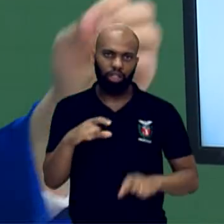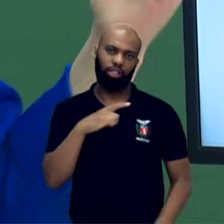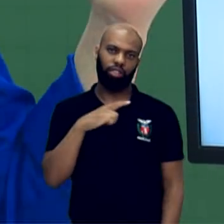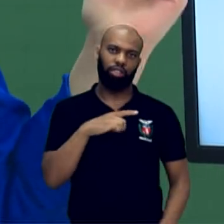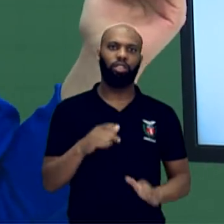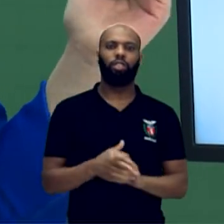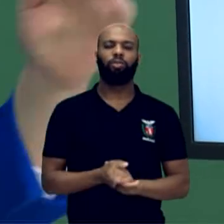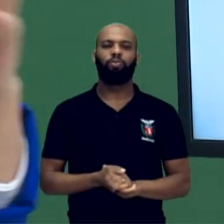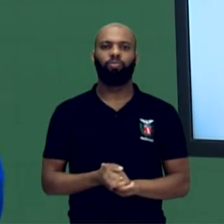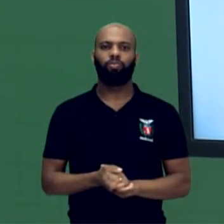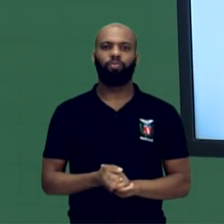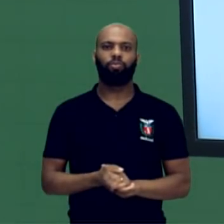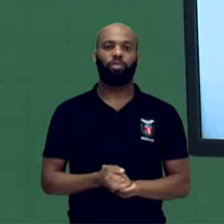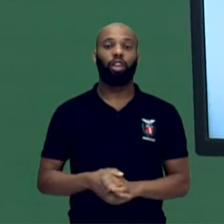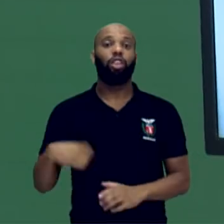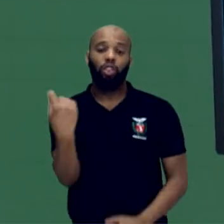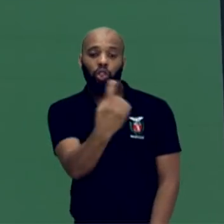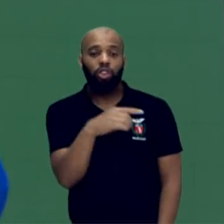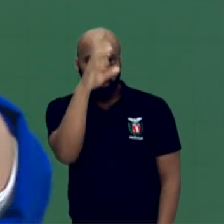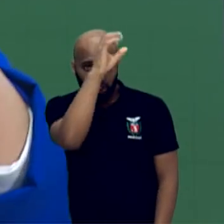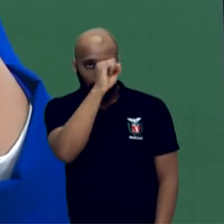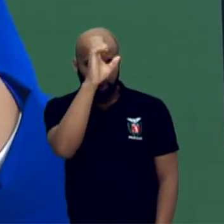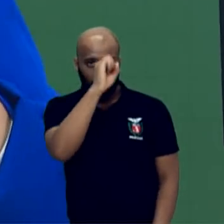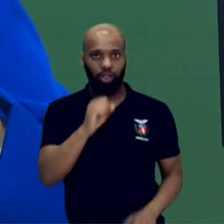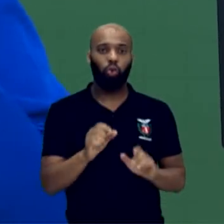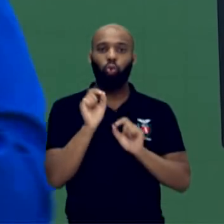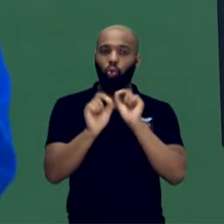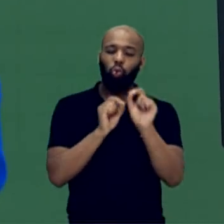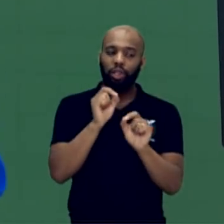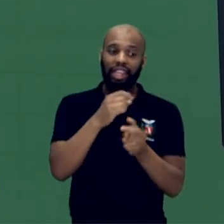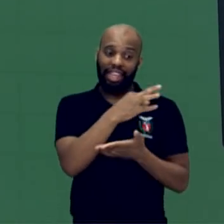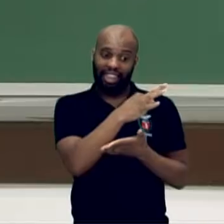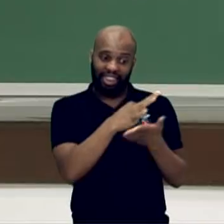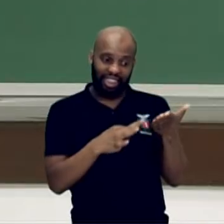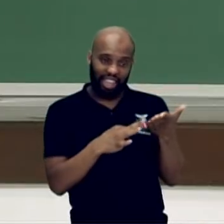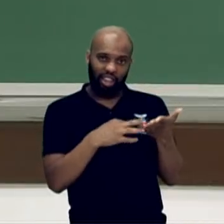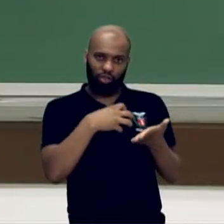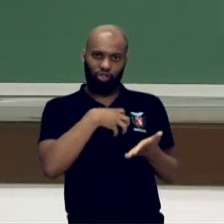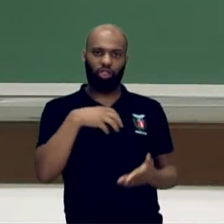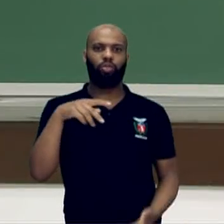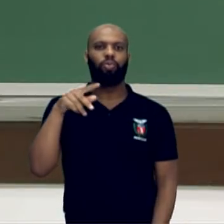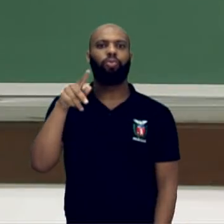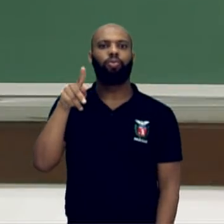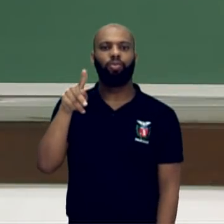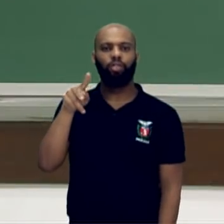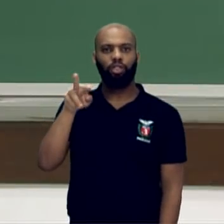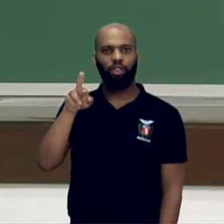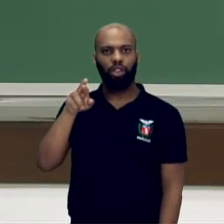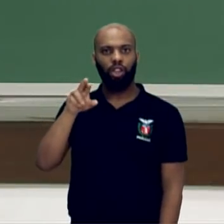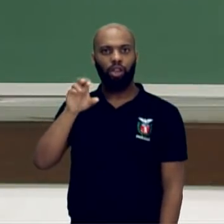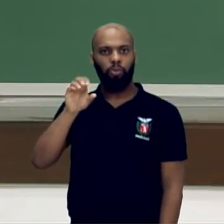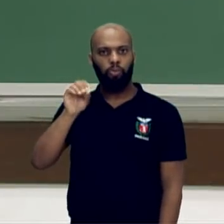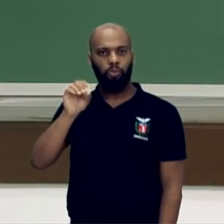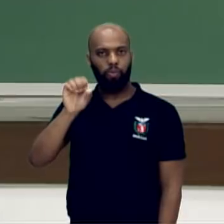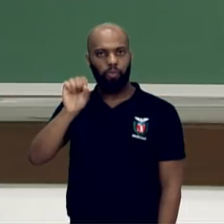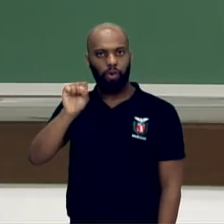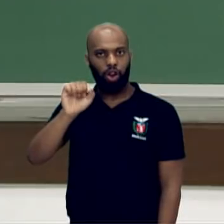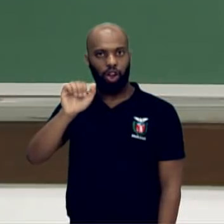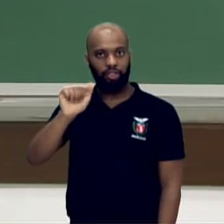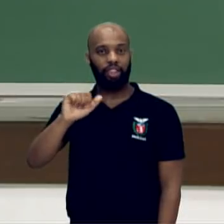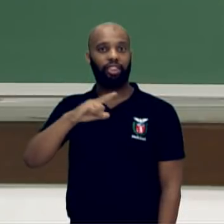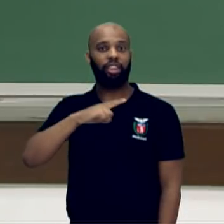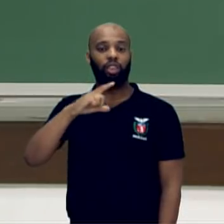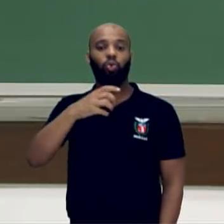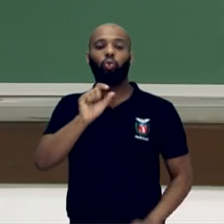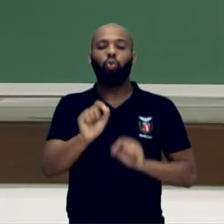estrofes. E nós aprendemos que os textos em prosa, eles vêm dispostos